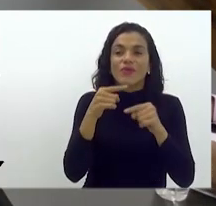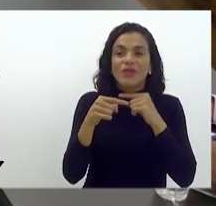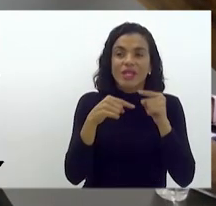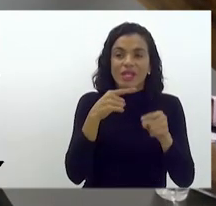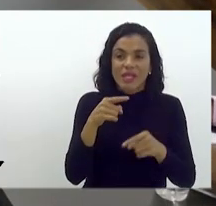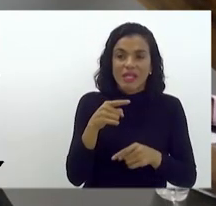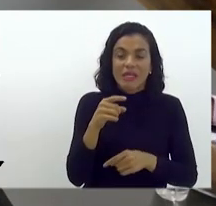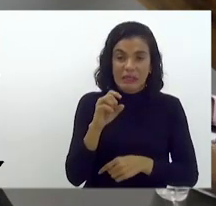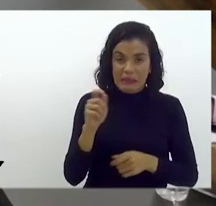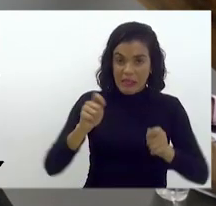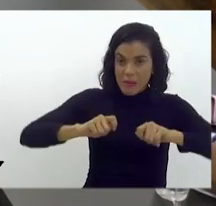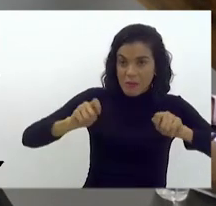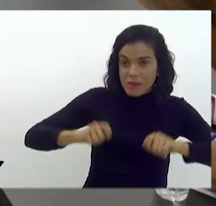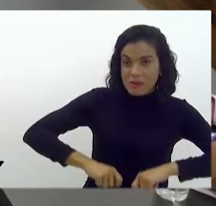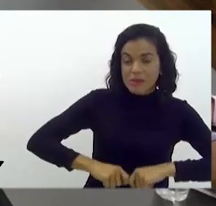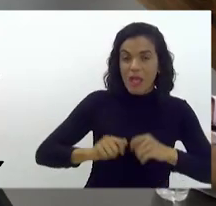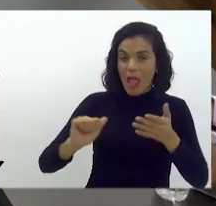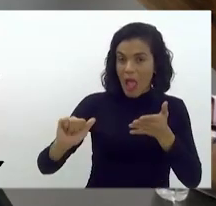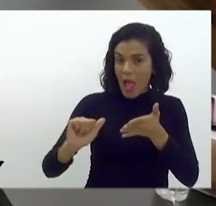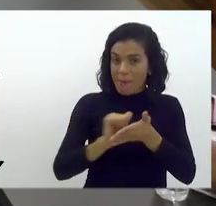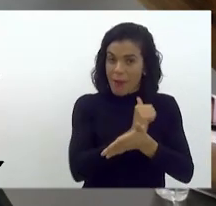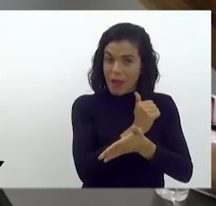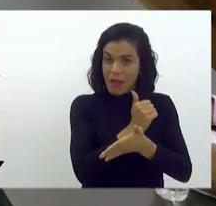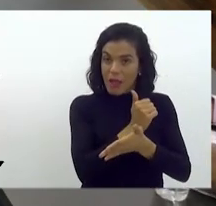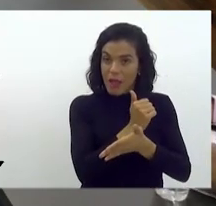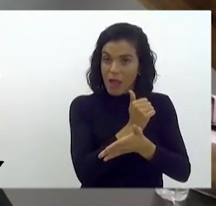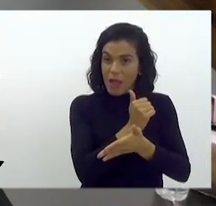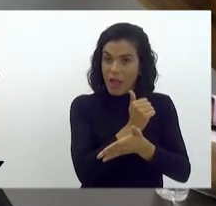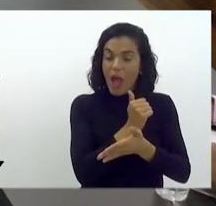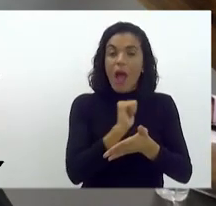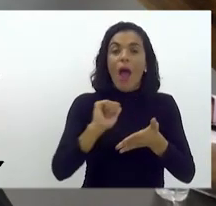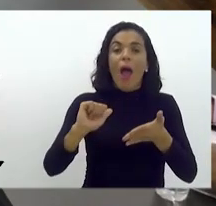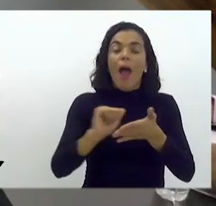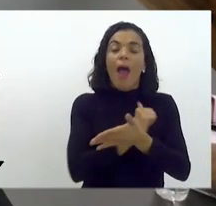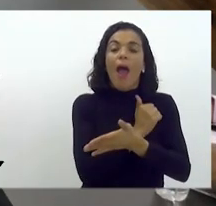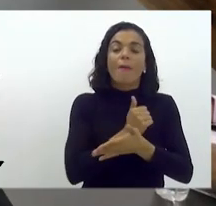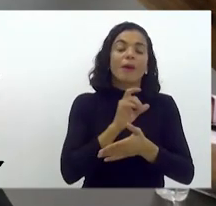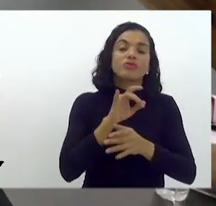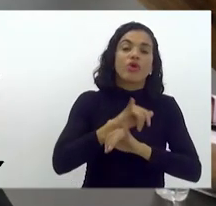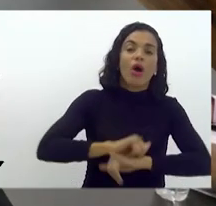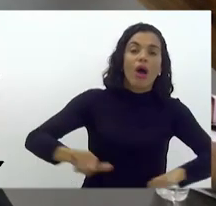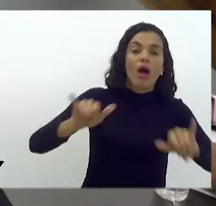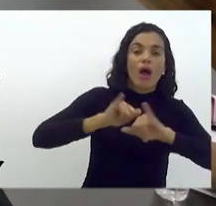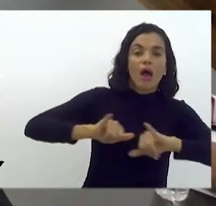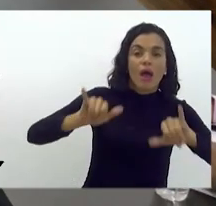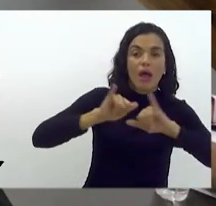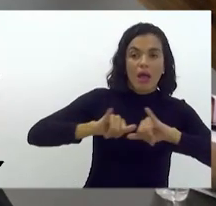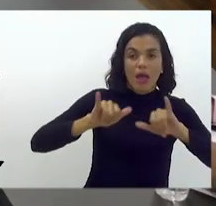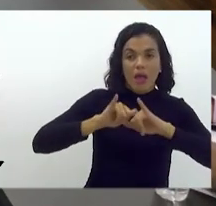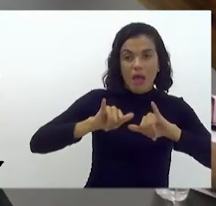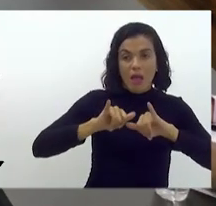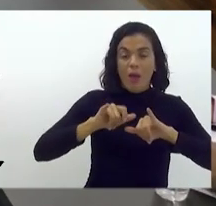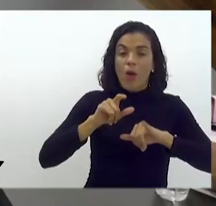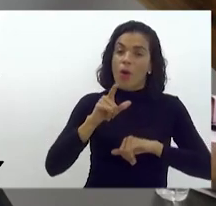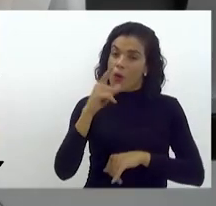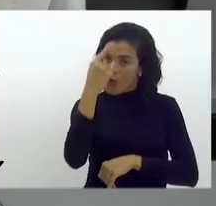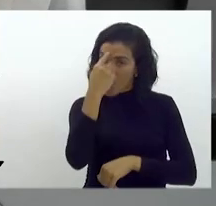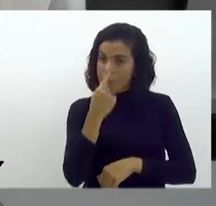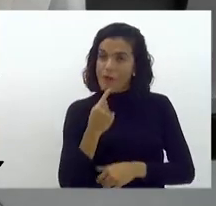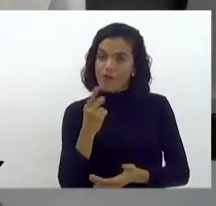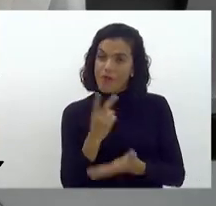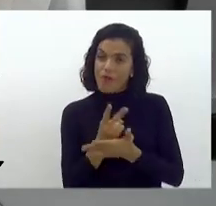a dúvida se não teria possibilidade de se apagar simplesmente aquela publicação mesmo que se deixasse o perfil funcionando